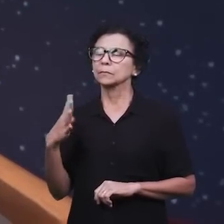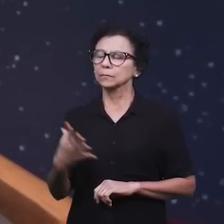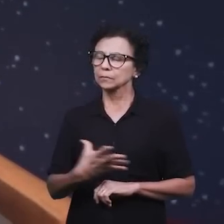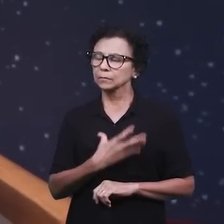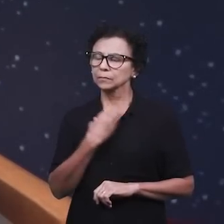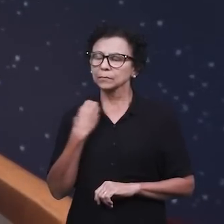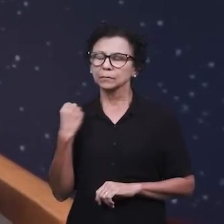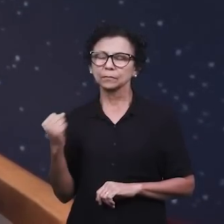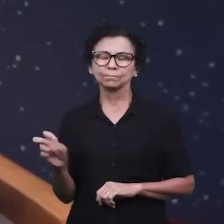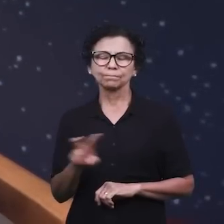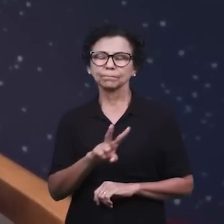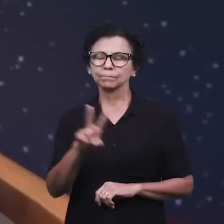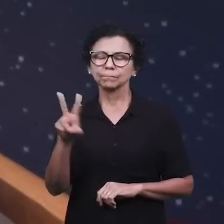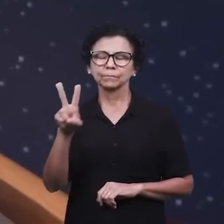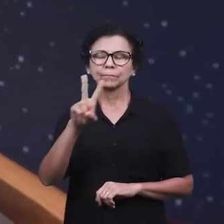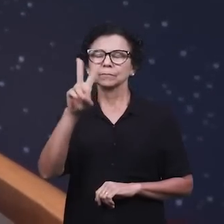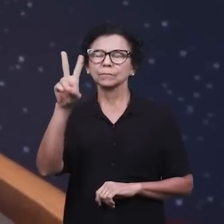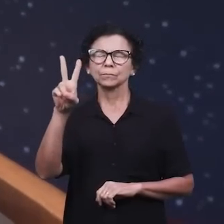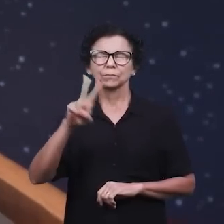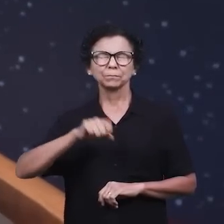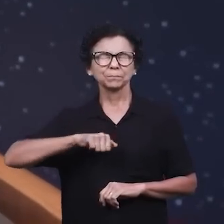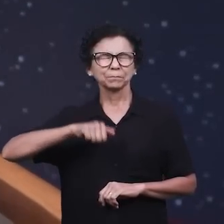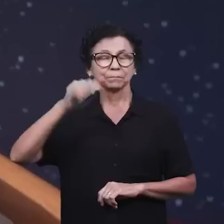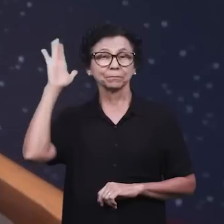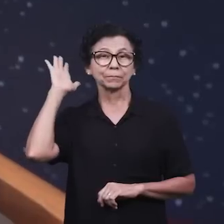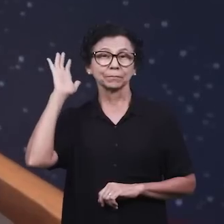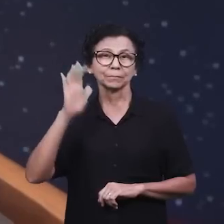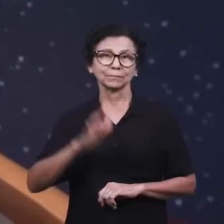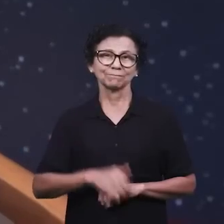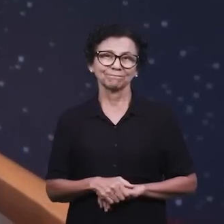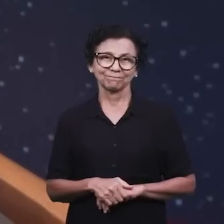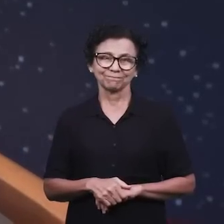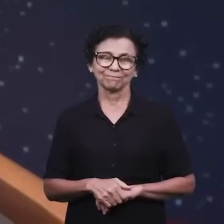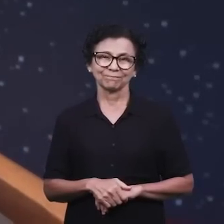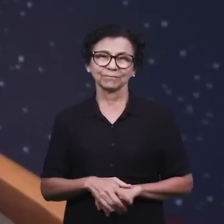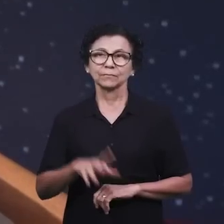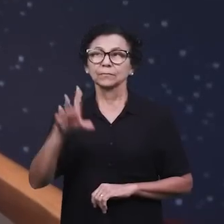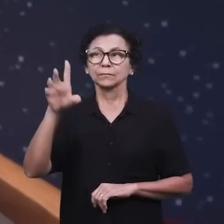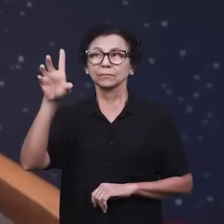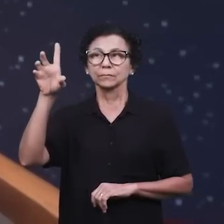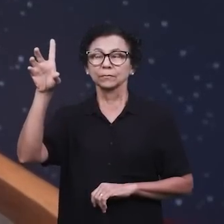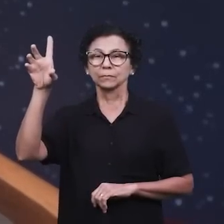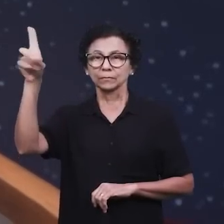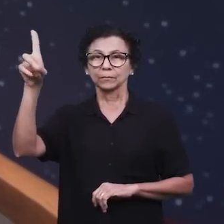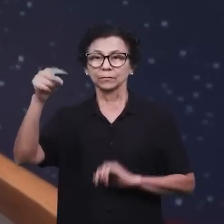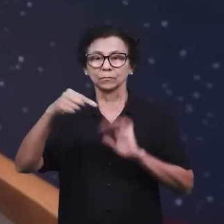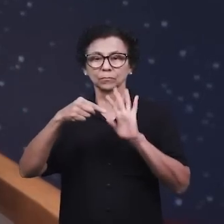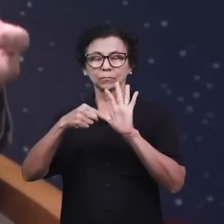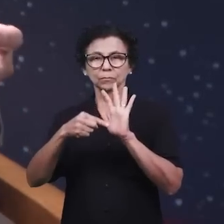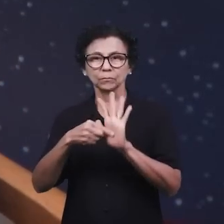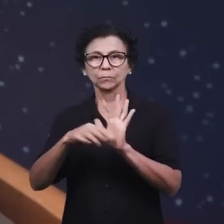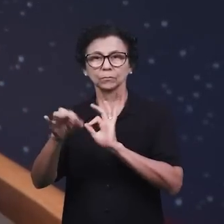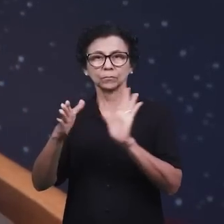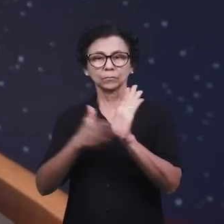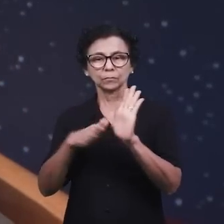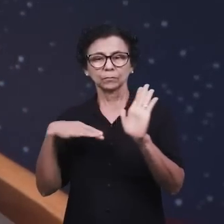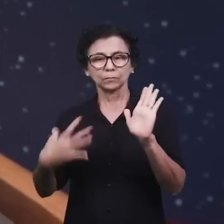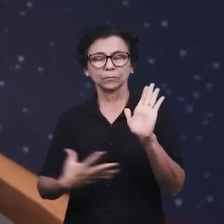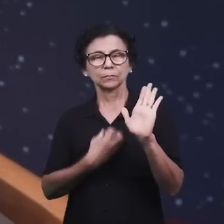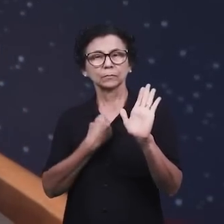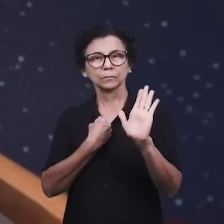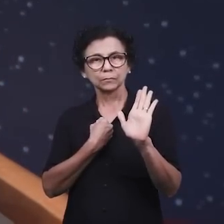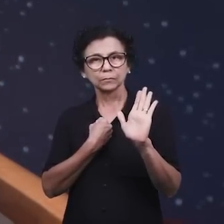valor absoluto do reino dos céus, da salvação, da vida eterna e a necessidade de